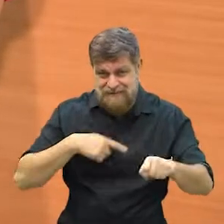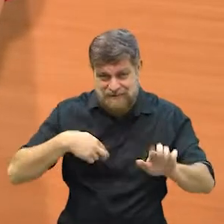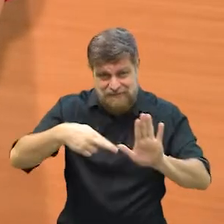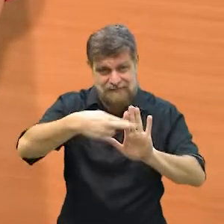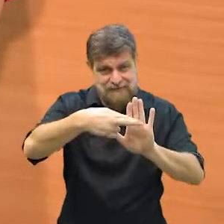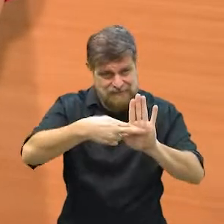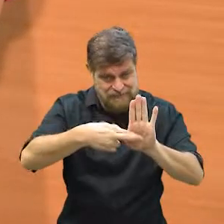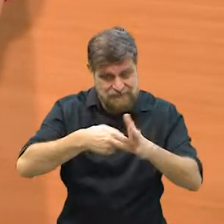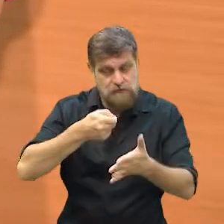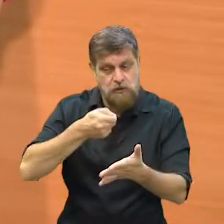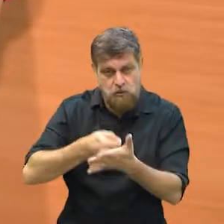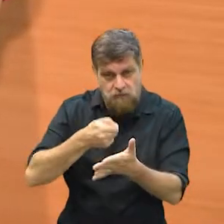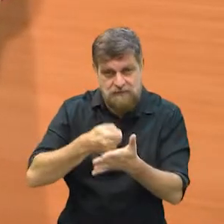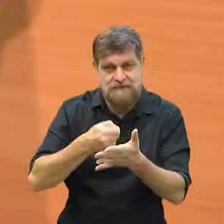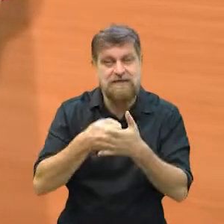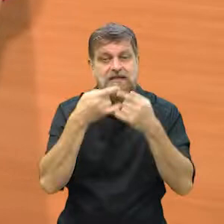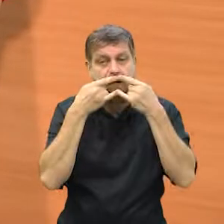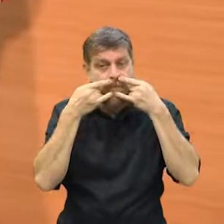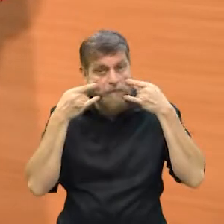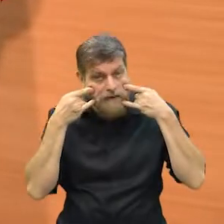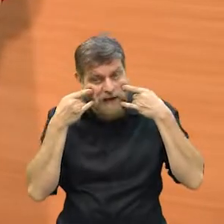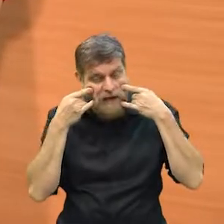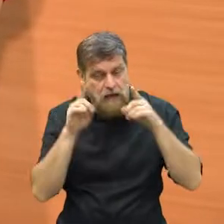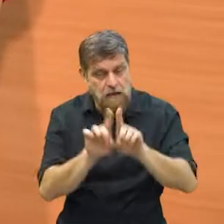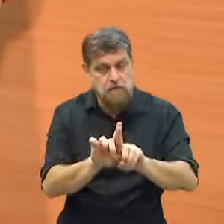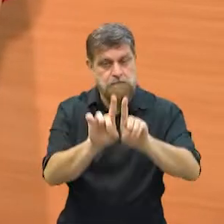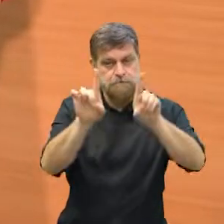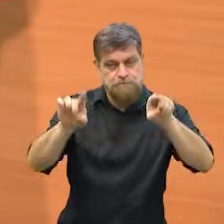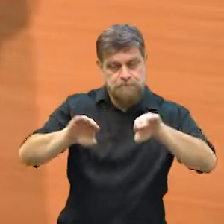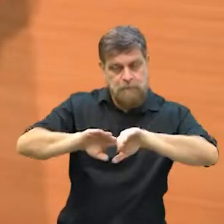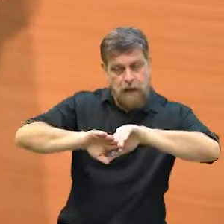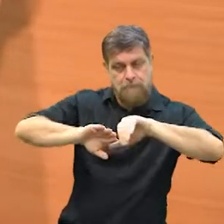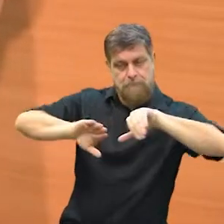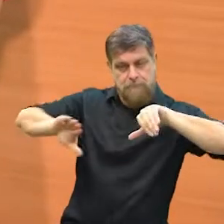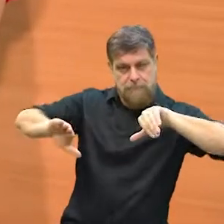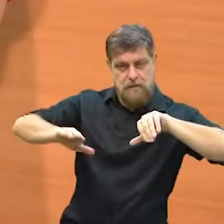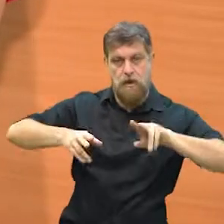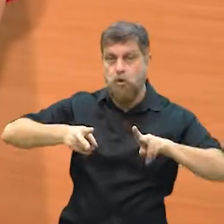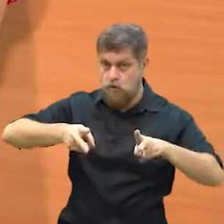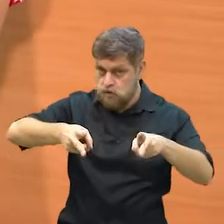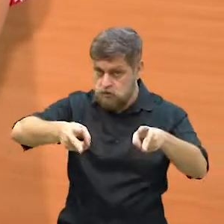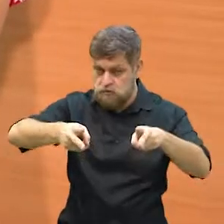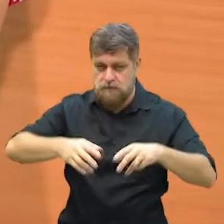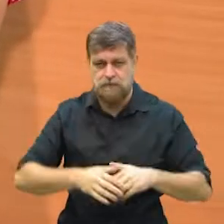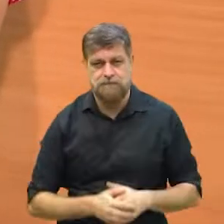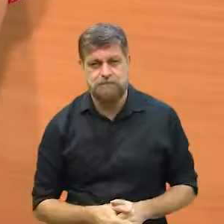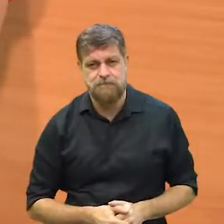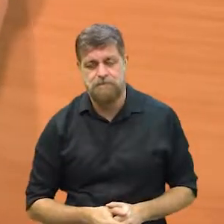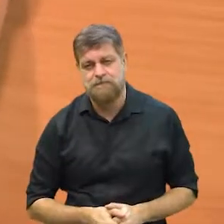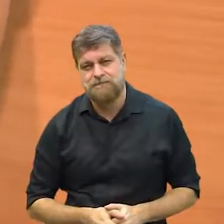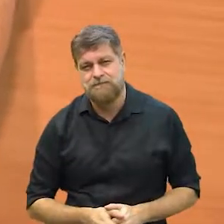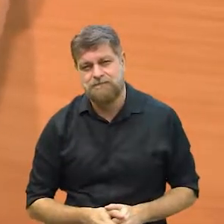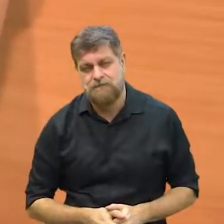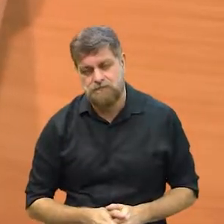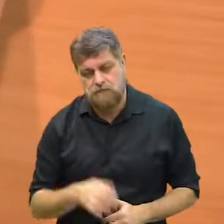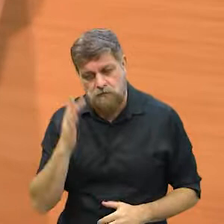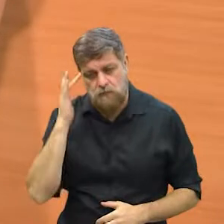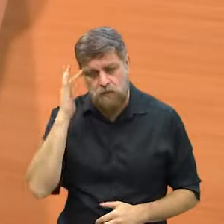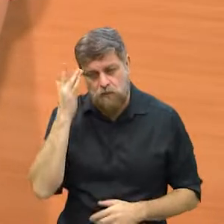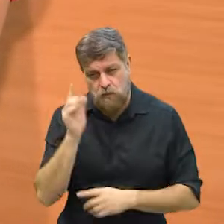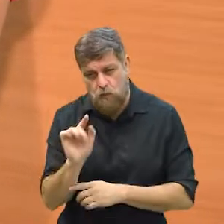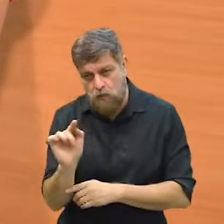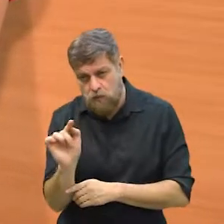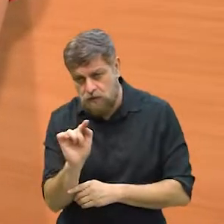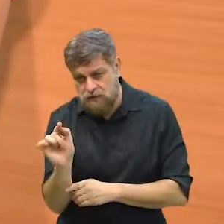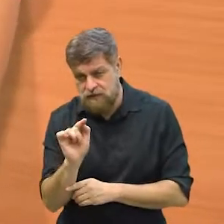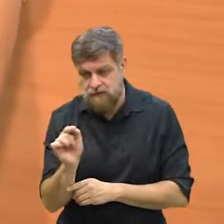necessário tomar medidas, exigências de uso de máscara, distanciamento social, isso ainda permanece. Então, eu acho